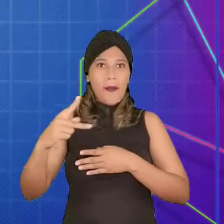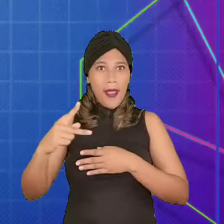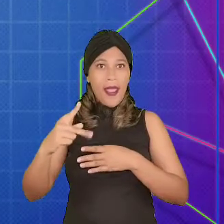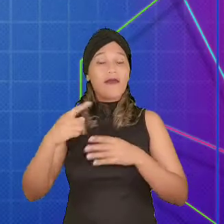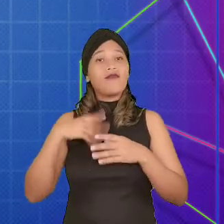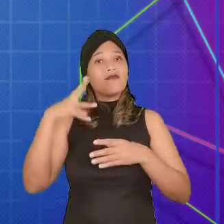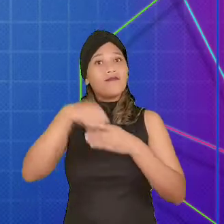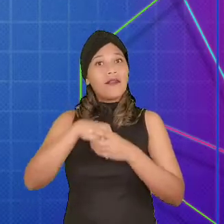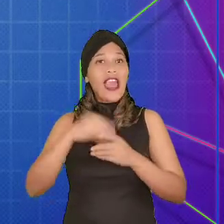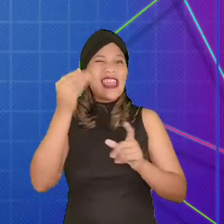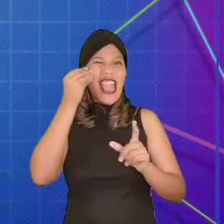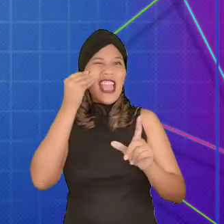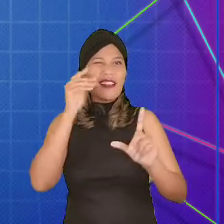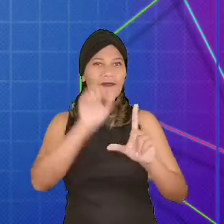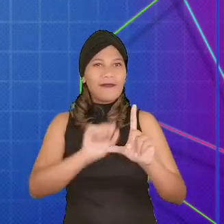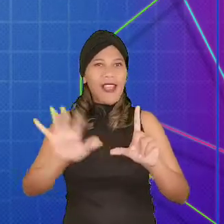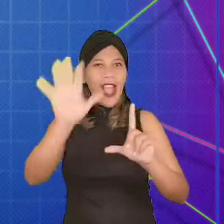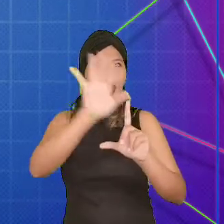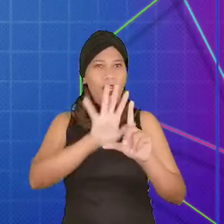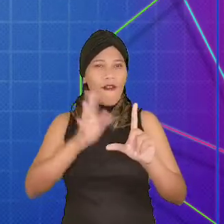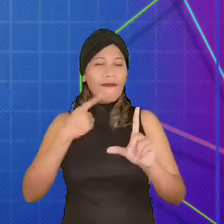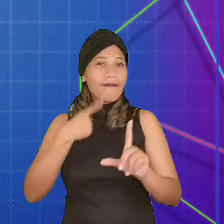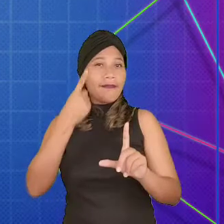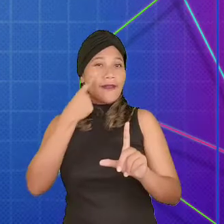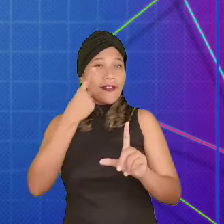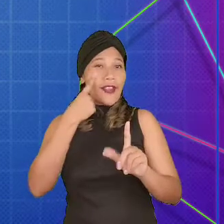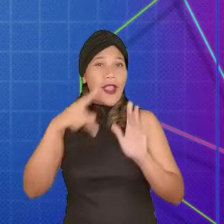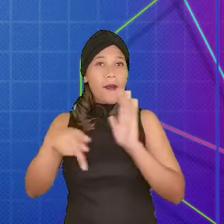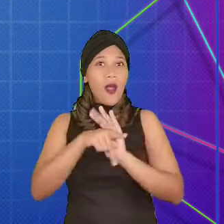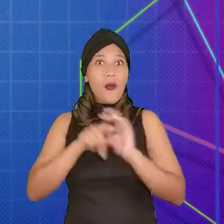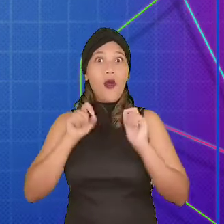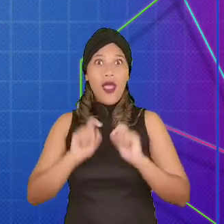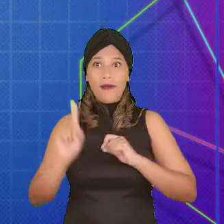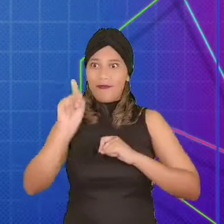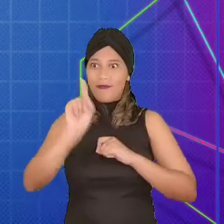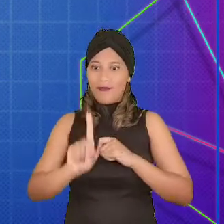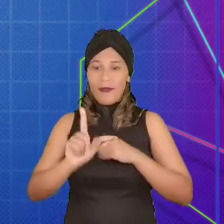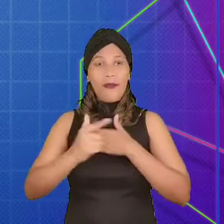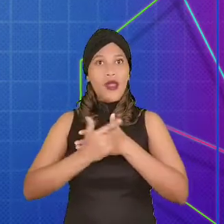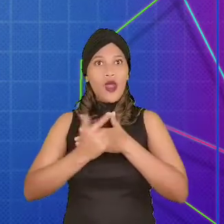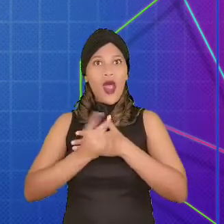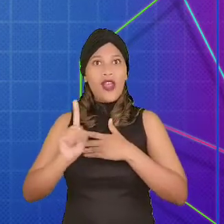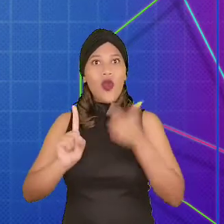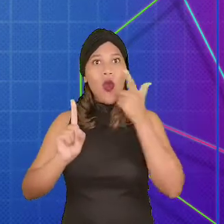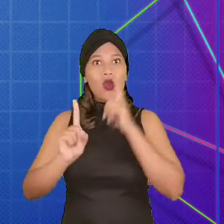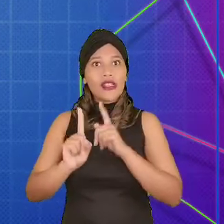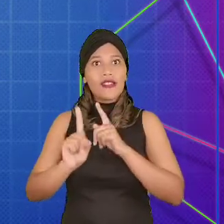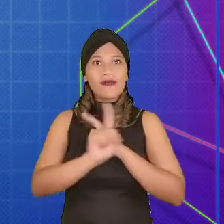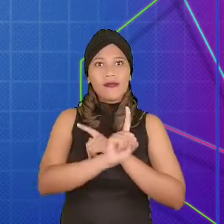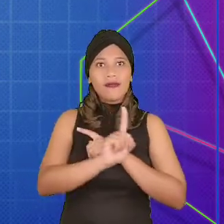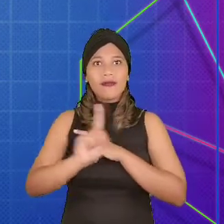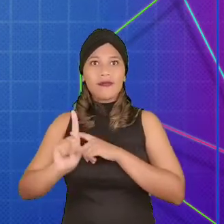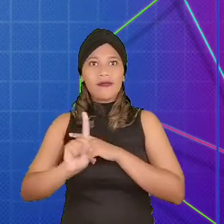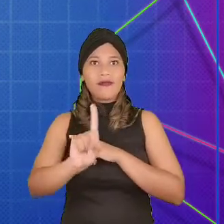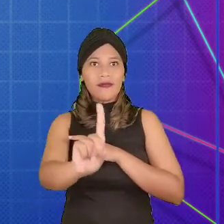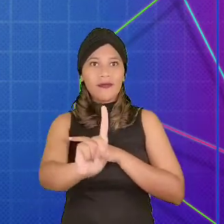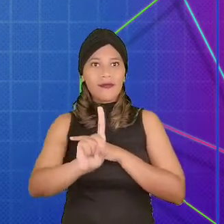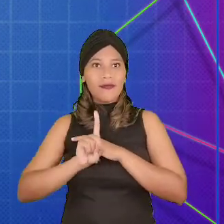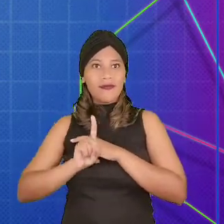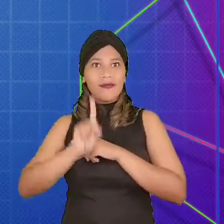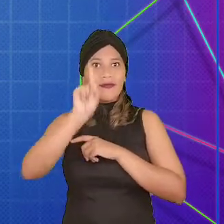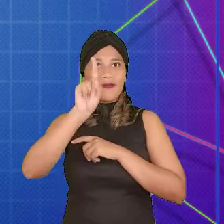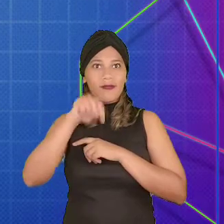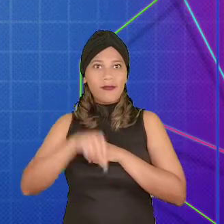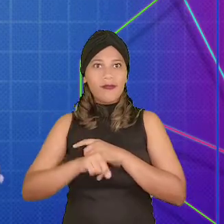vocês entrassem no site do aplicativo e testassem a plataforma, de forma que façam um personagem que aparece inicialmente